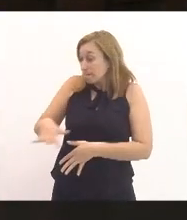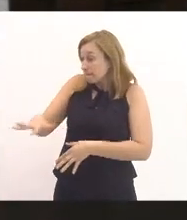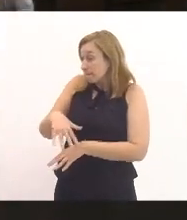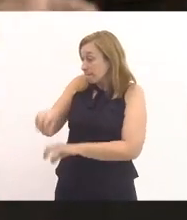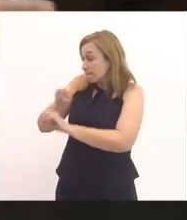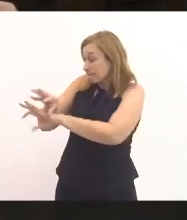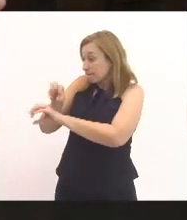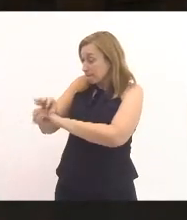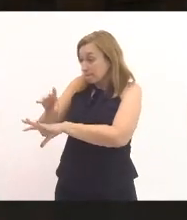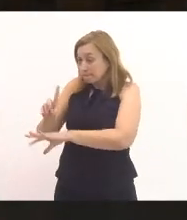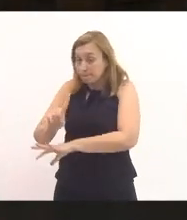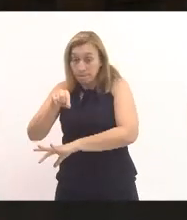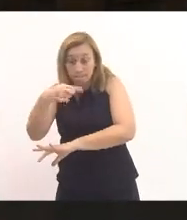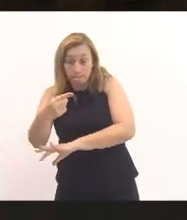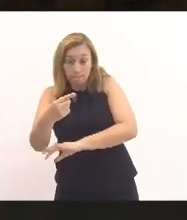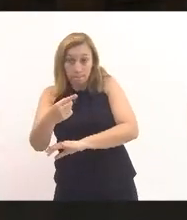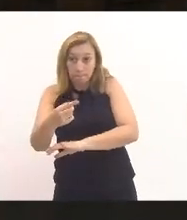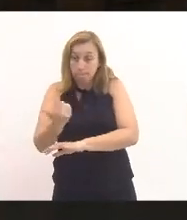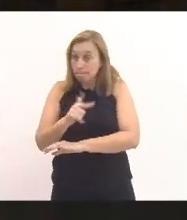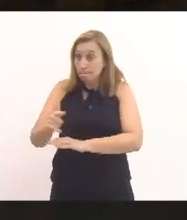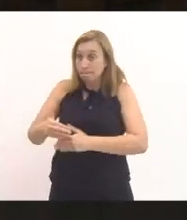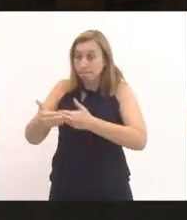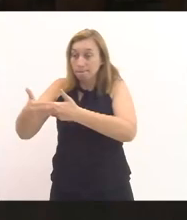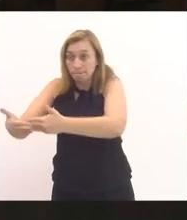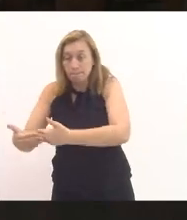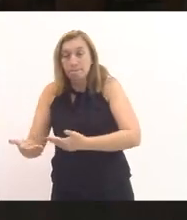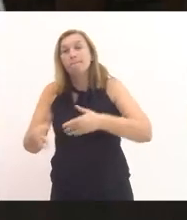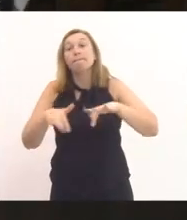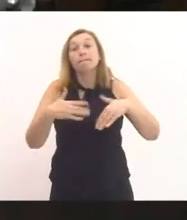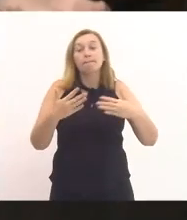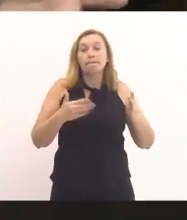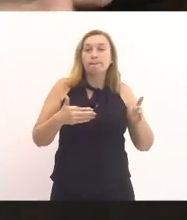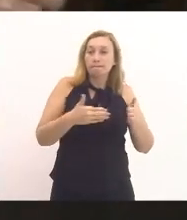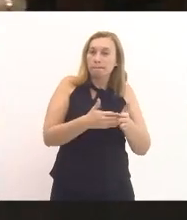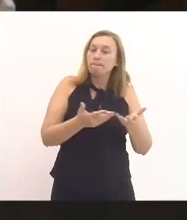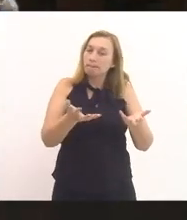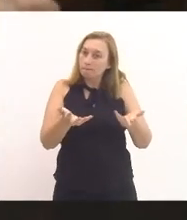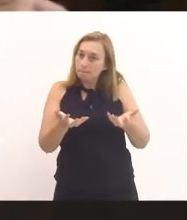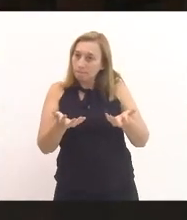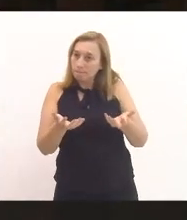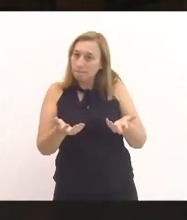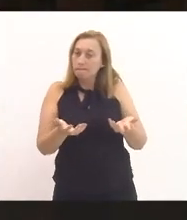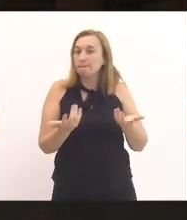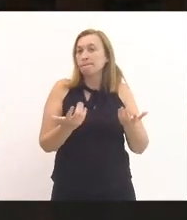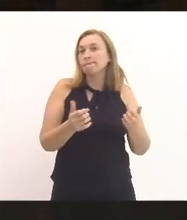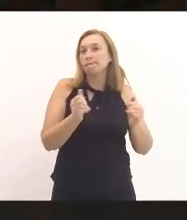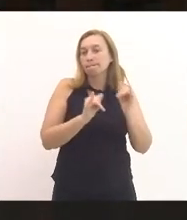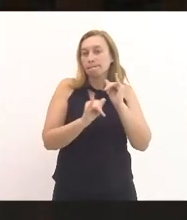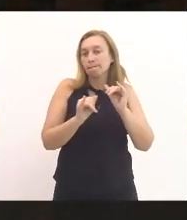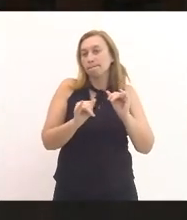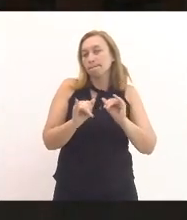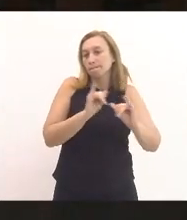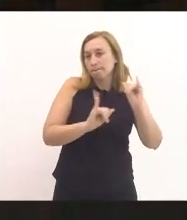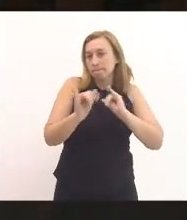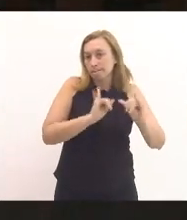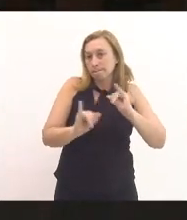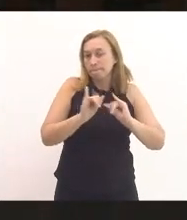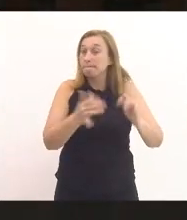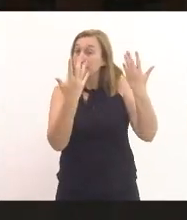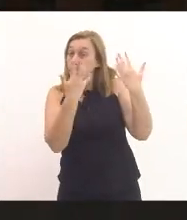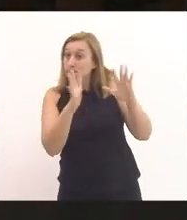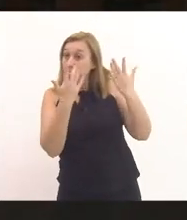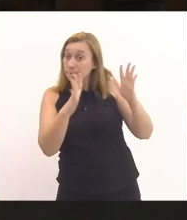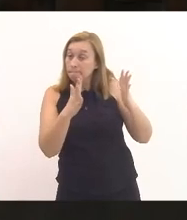outros servidores não terem tido né Então até quando eles querem fazer uma matéria elogios a eles que se encontra alguma alguma